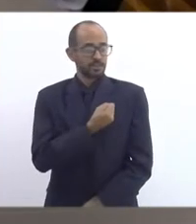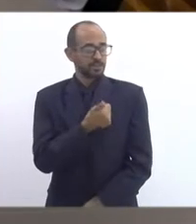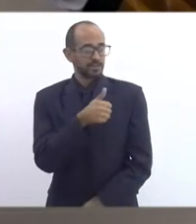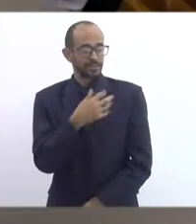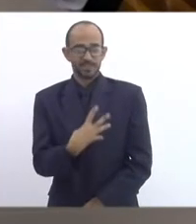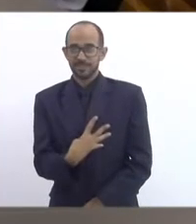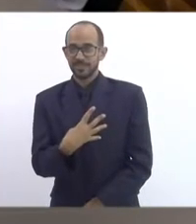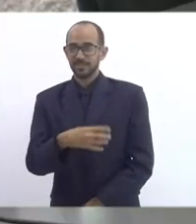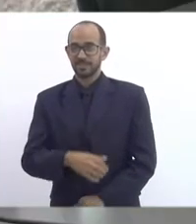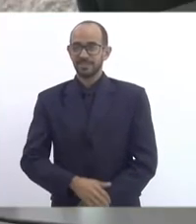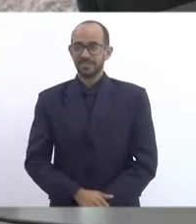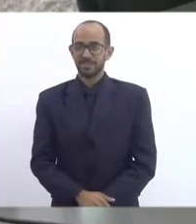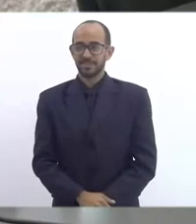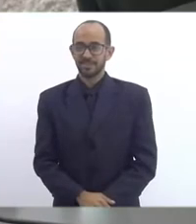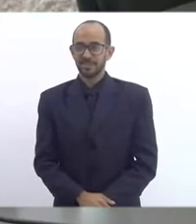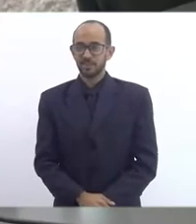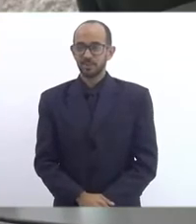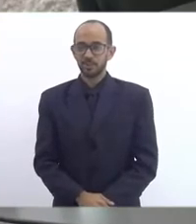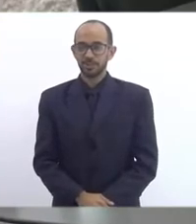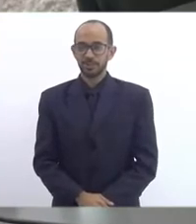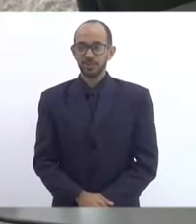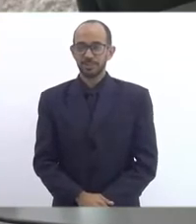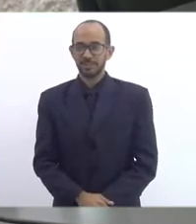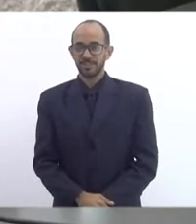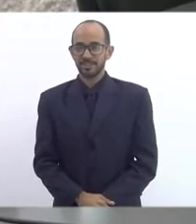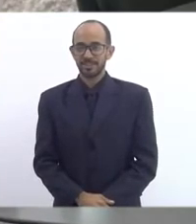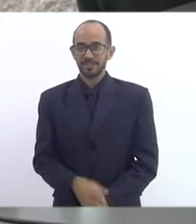14, há um pedido aqui do deputado Rodrigo Amorim.